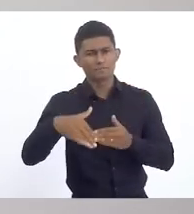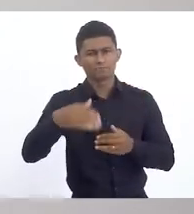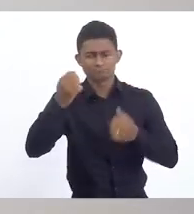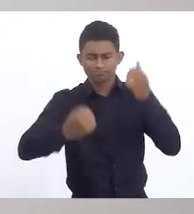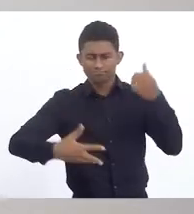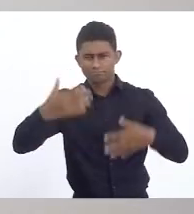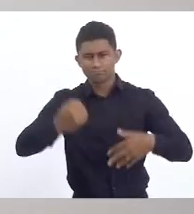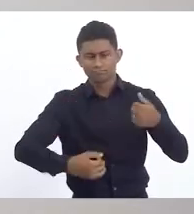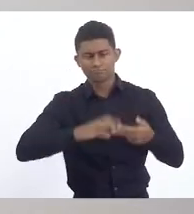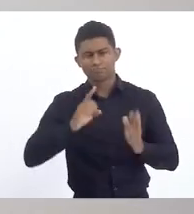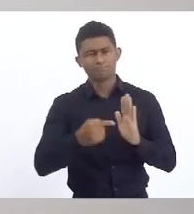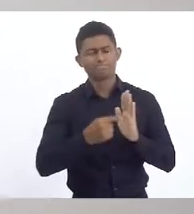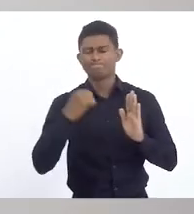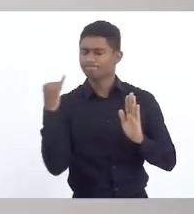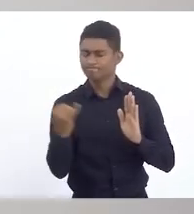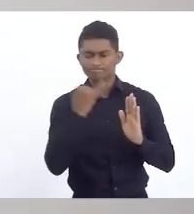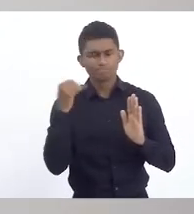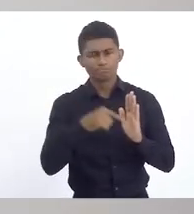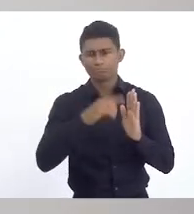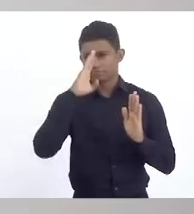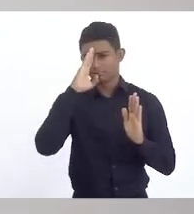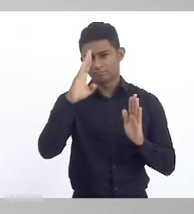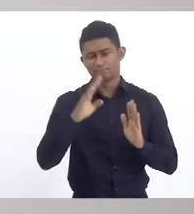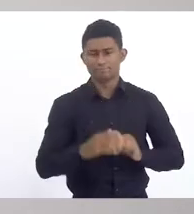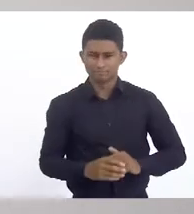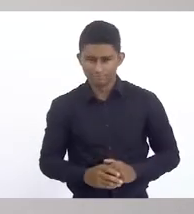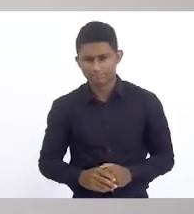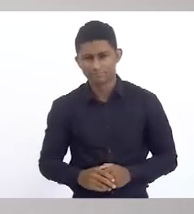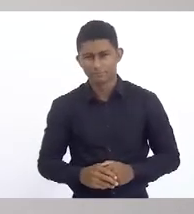de iniciativa a gente integre cada vez mais. Bem,